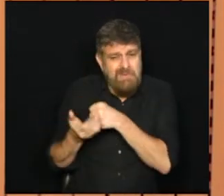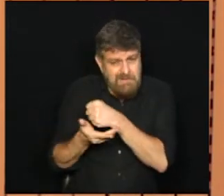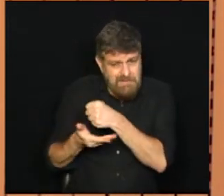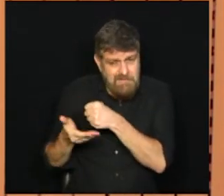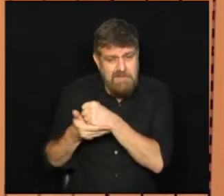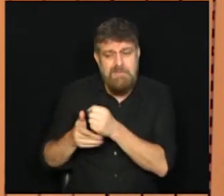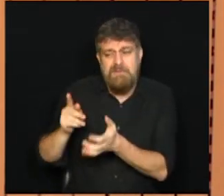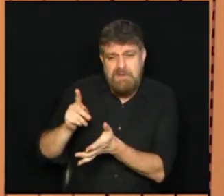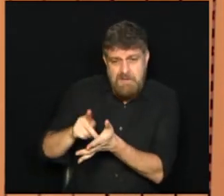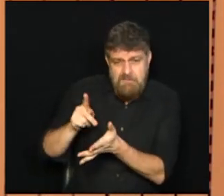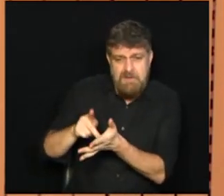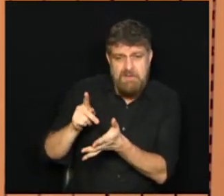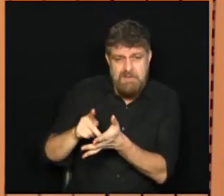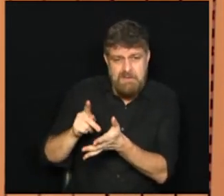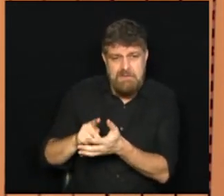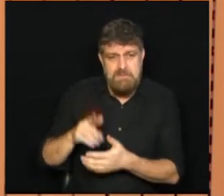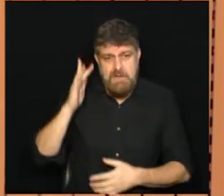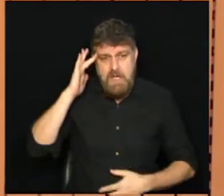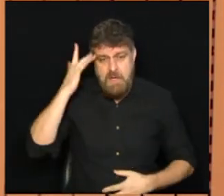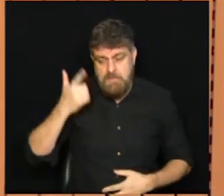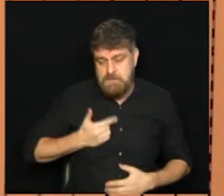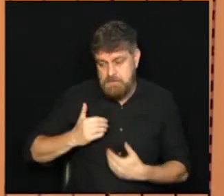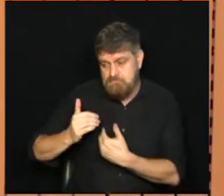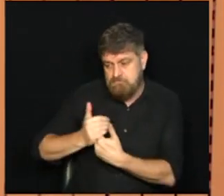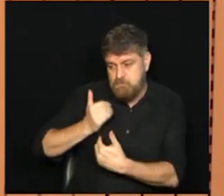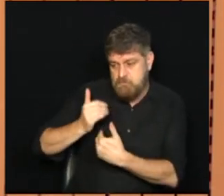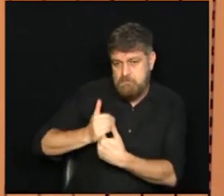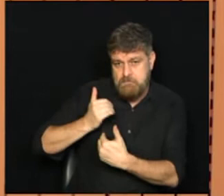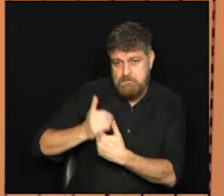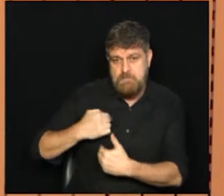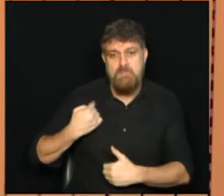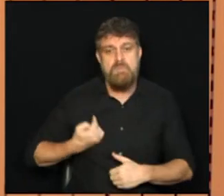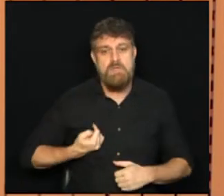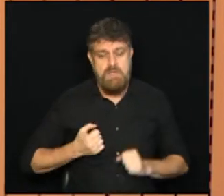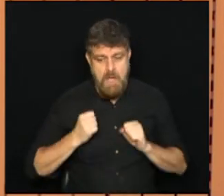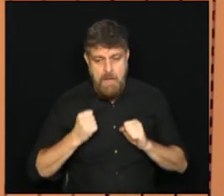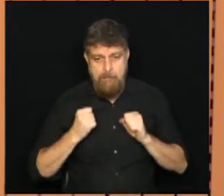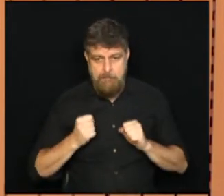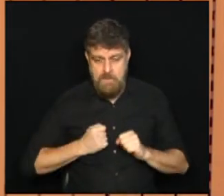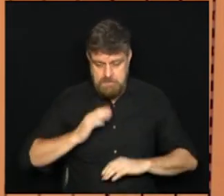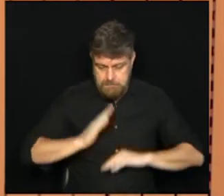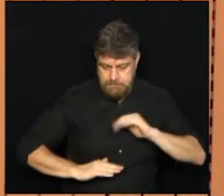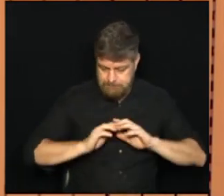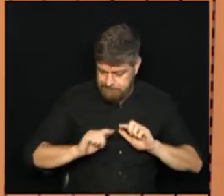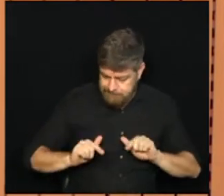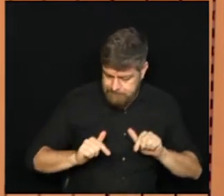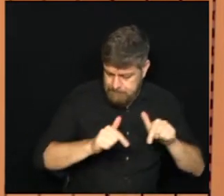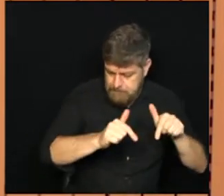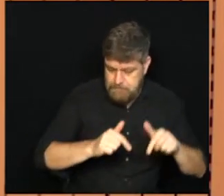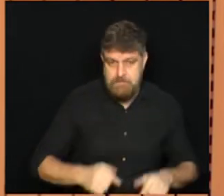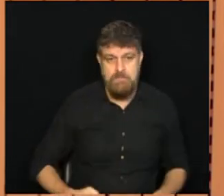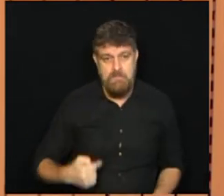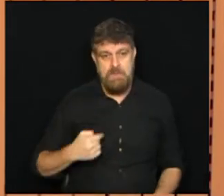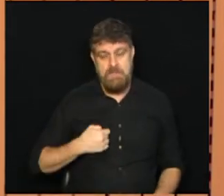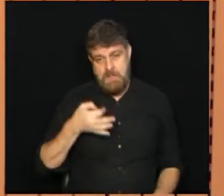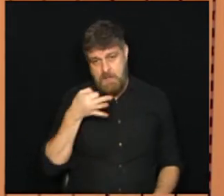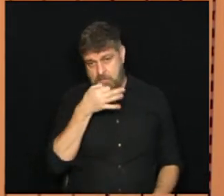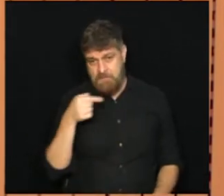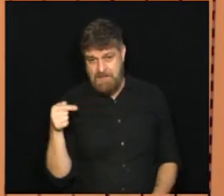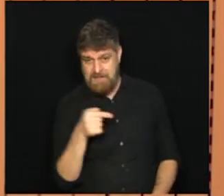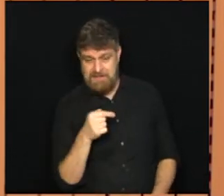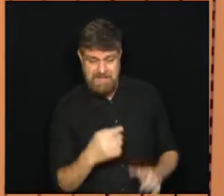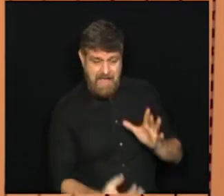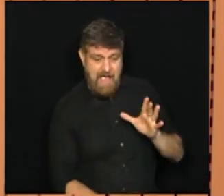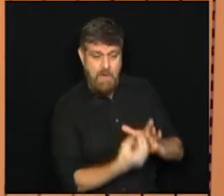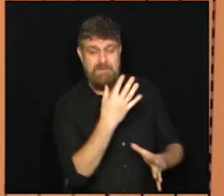acho que norteou alguma das possibilidades que a gente pode seguir, porque, como eu disse, né, esse caso aconteceu no